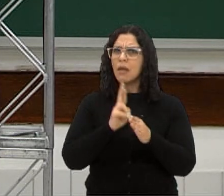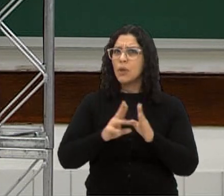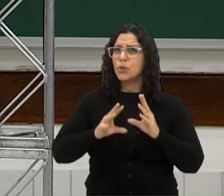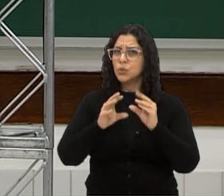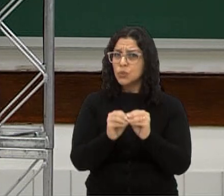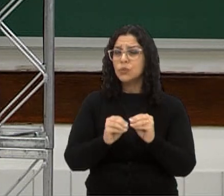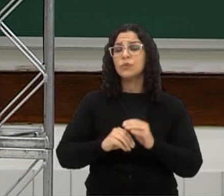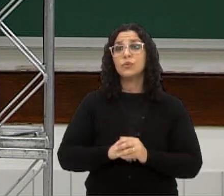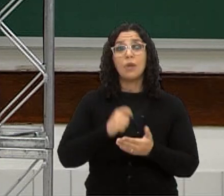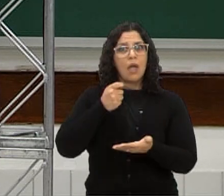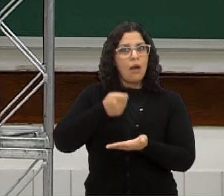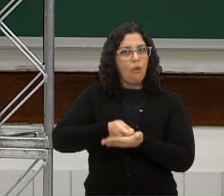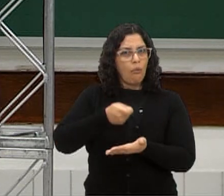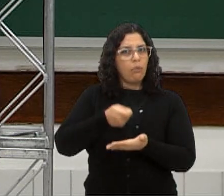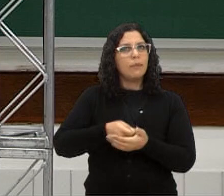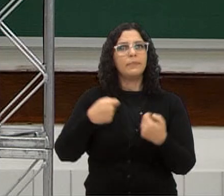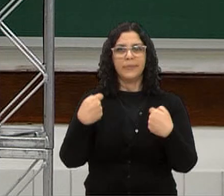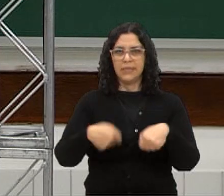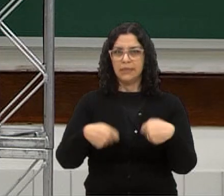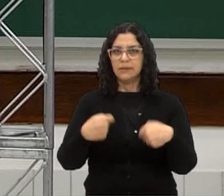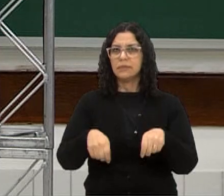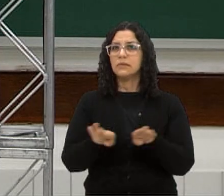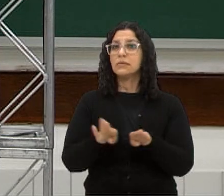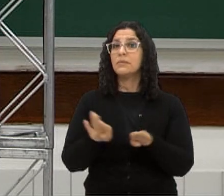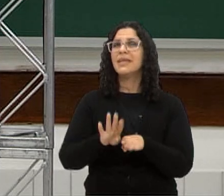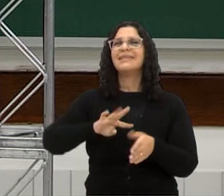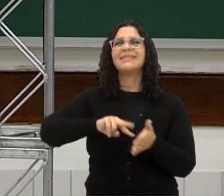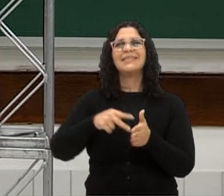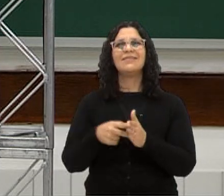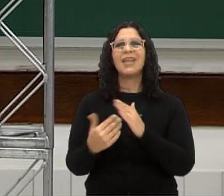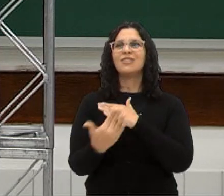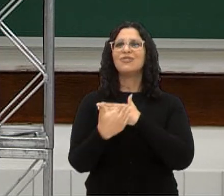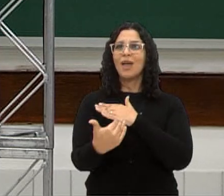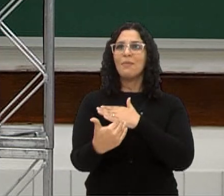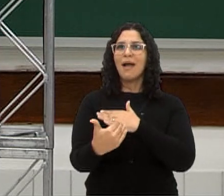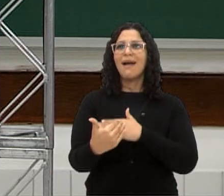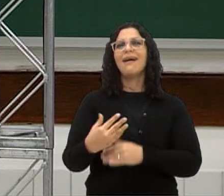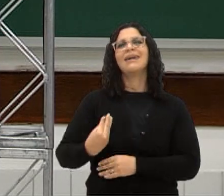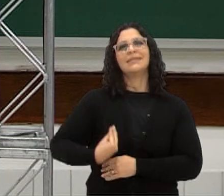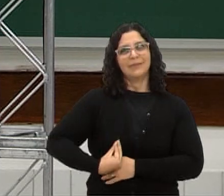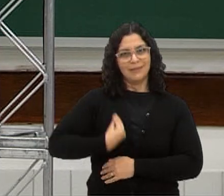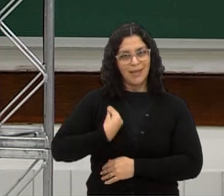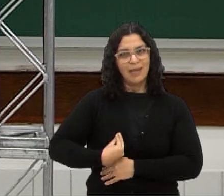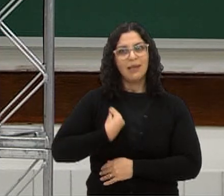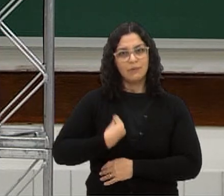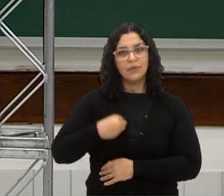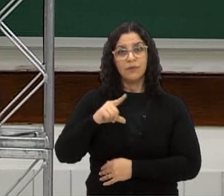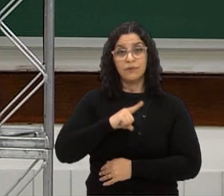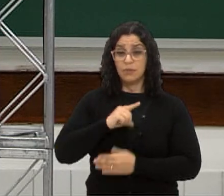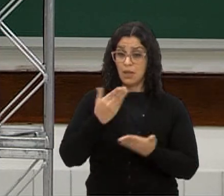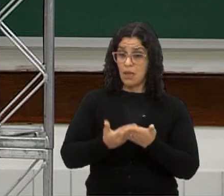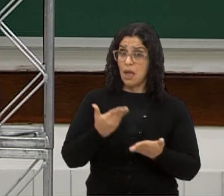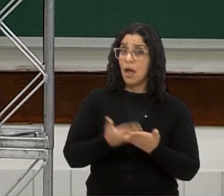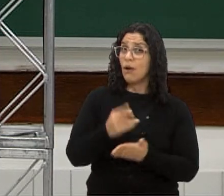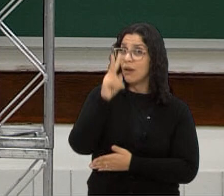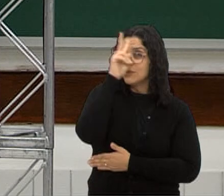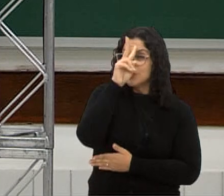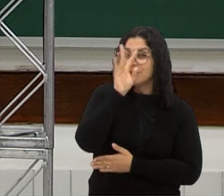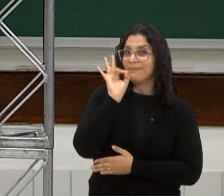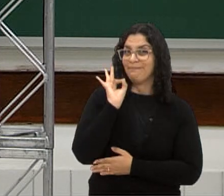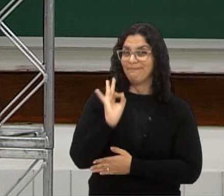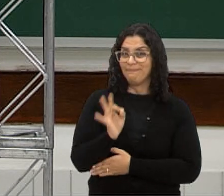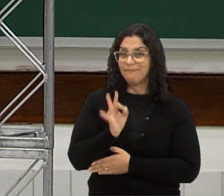link da atividade obrigatória, você vai realizar a atividade, enviar e garantir a sua presença na